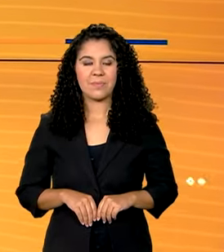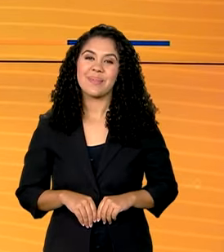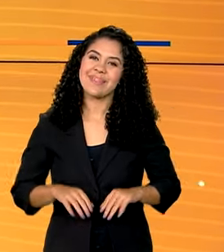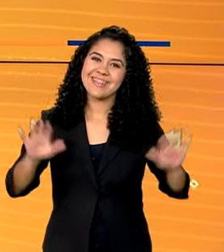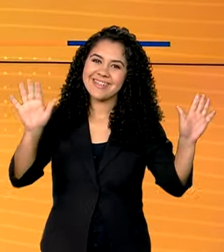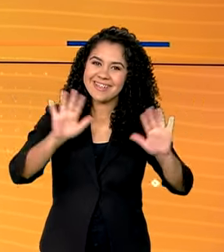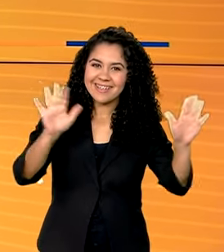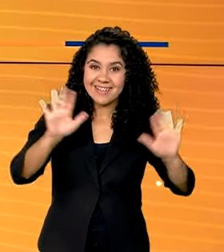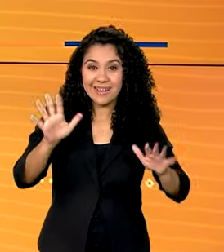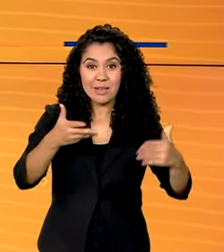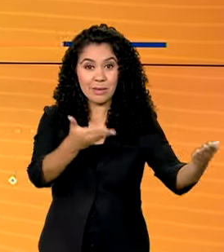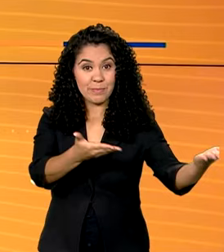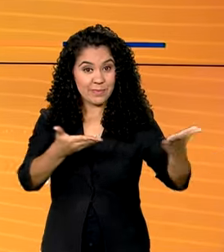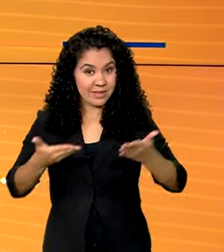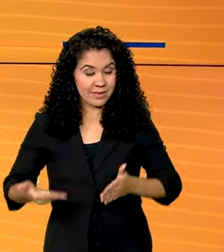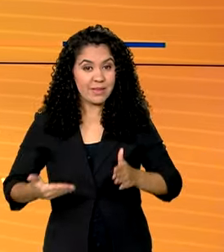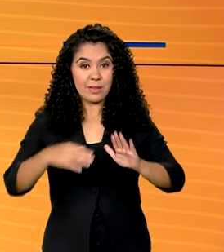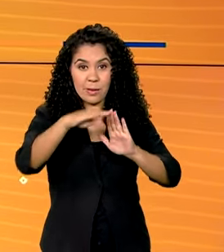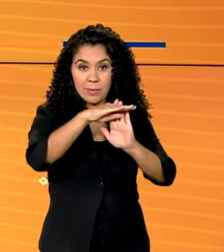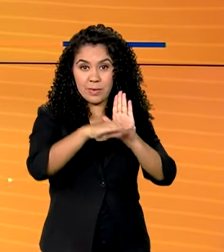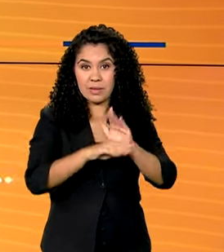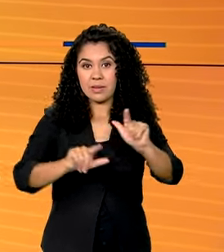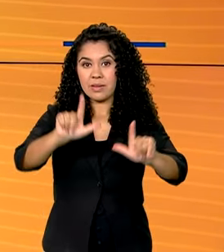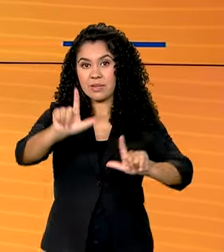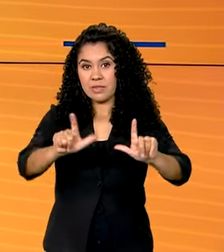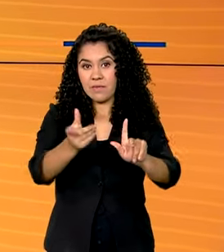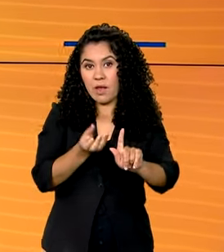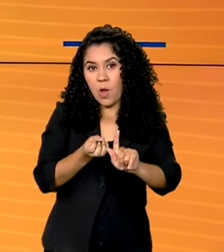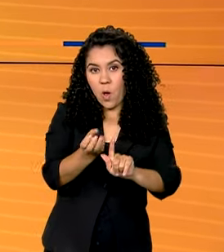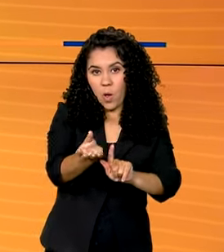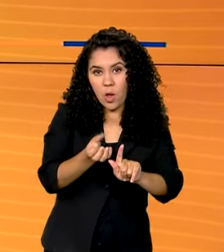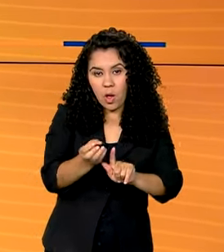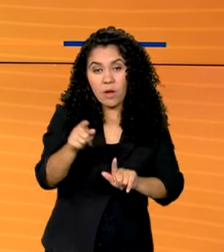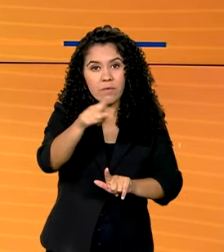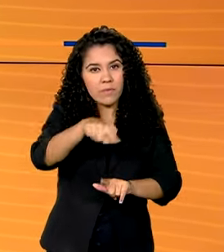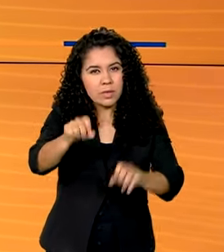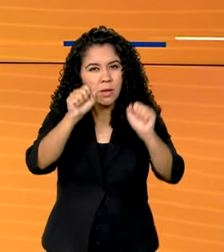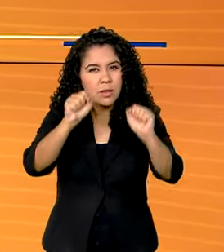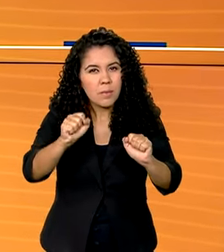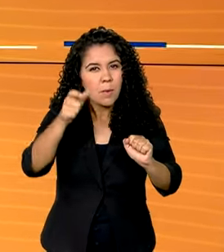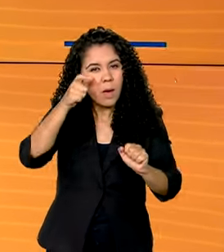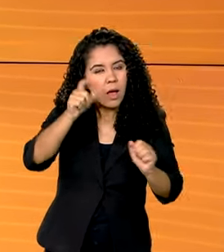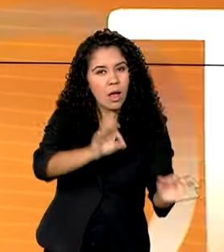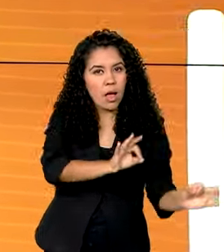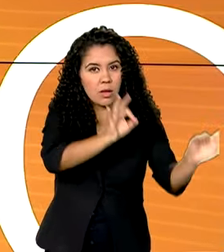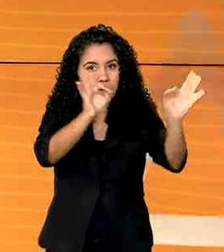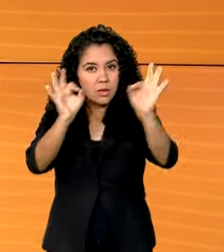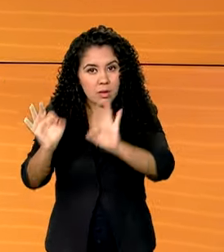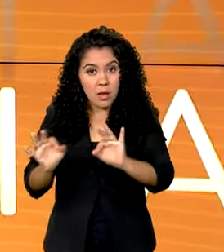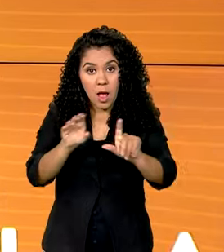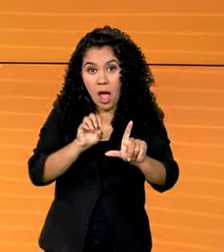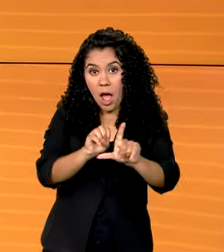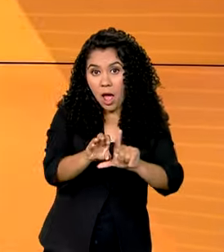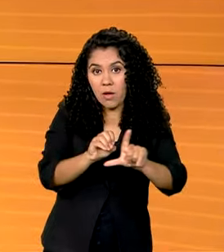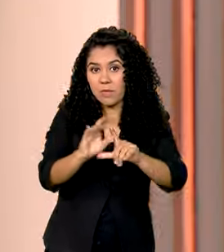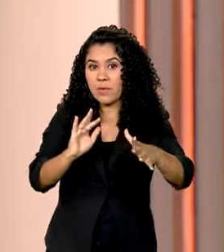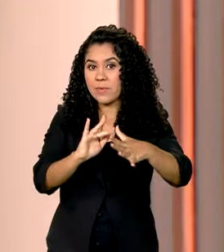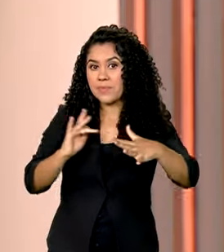Olá, seja muito bem-vindo ao canal Gov. Lembrando que você pode nos acompanhar também ao vivo pelas redes